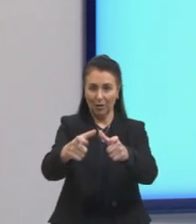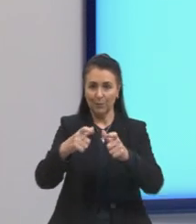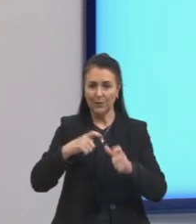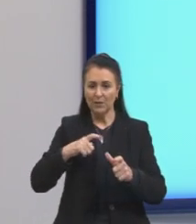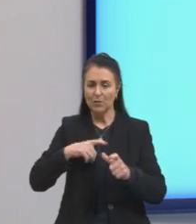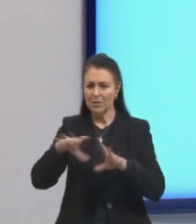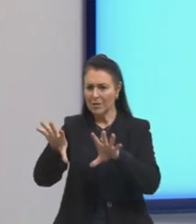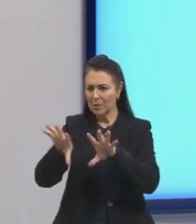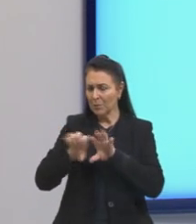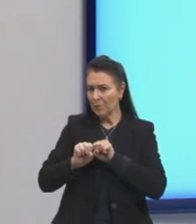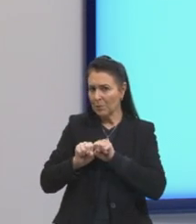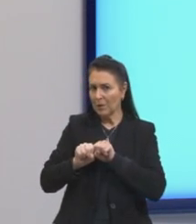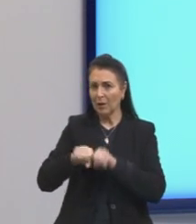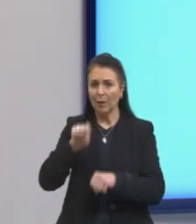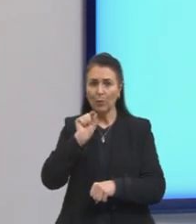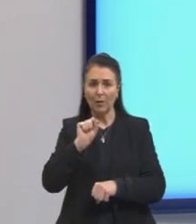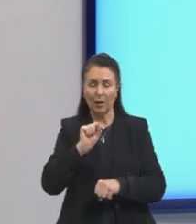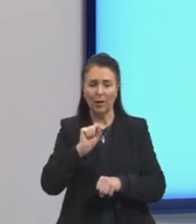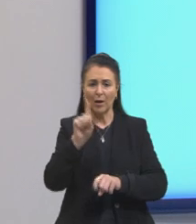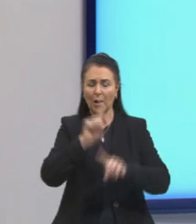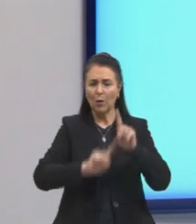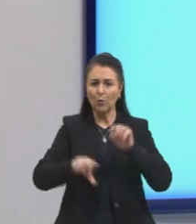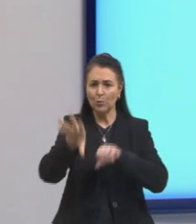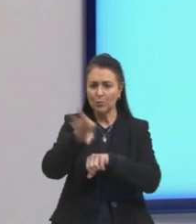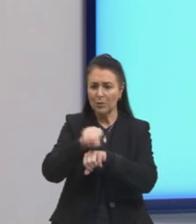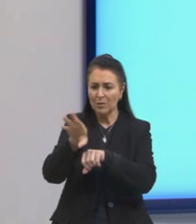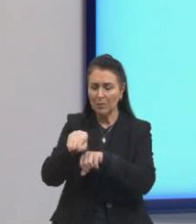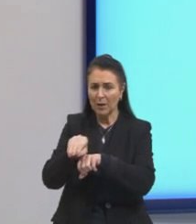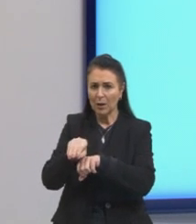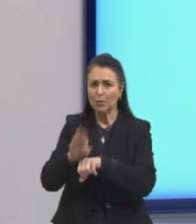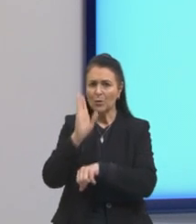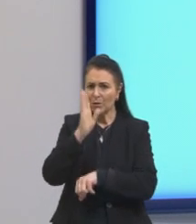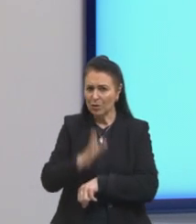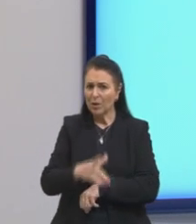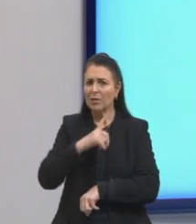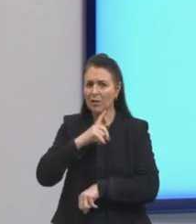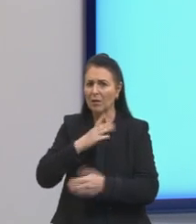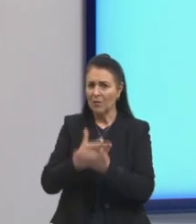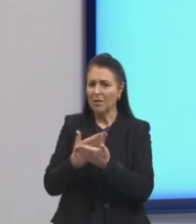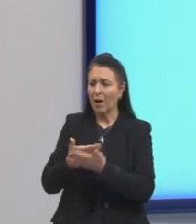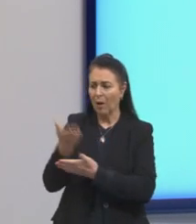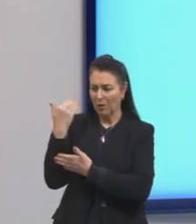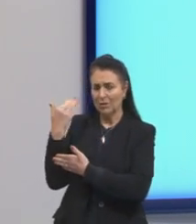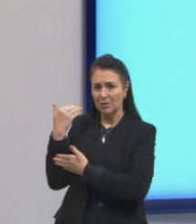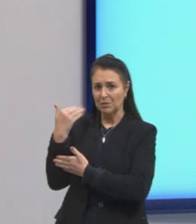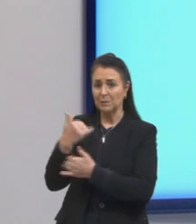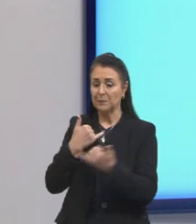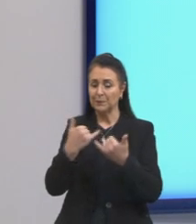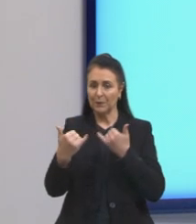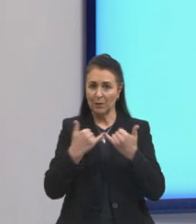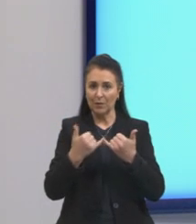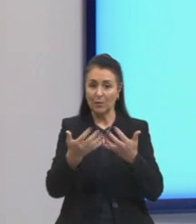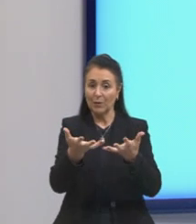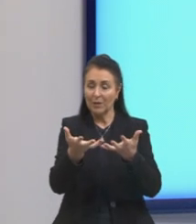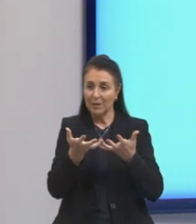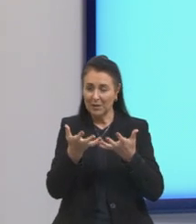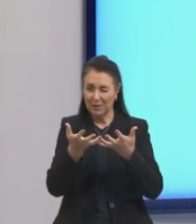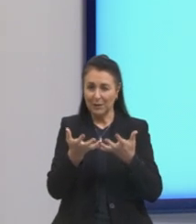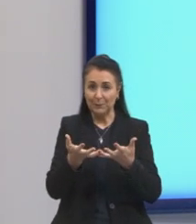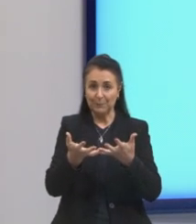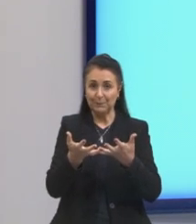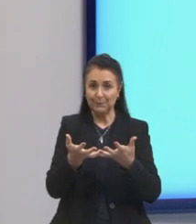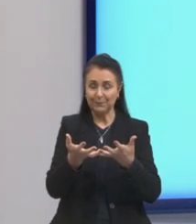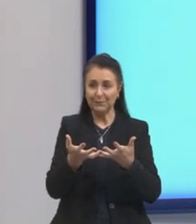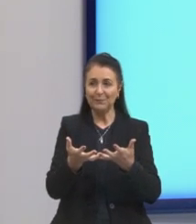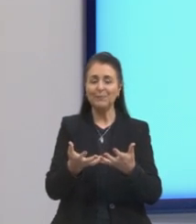gente se apropria por exemplo de alguns conhecimentos que nós vimos na aula anterior e nessa aula por exemplo se eu quiser pensar